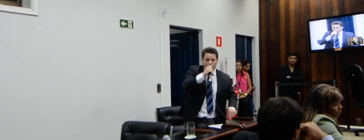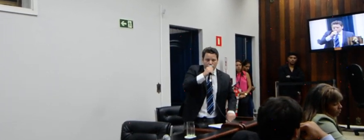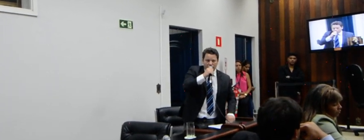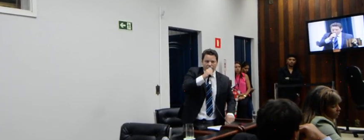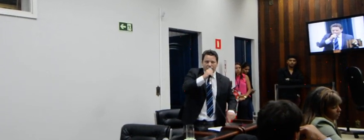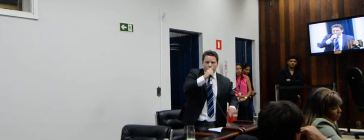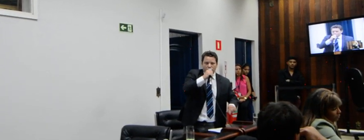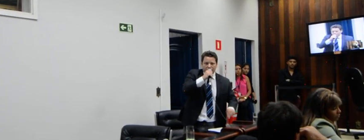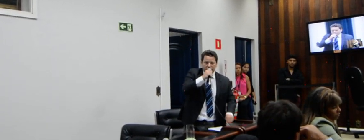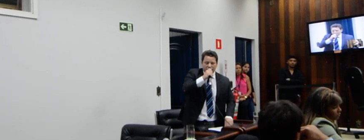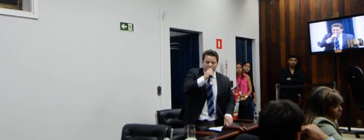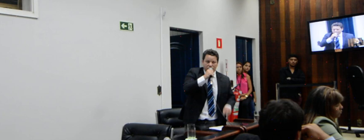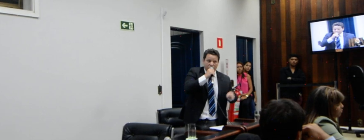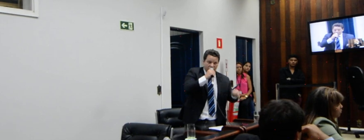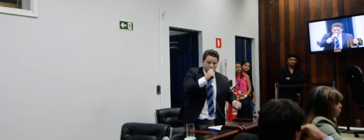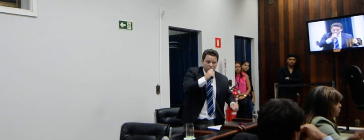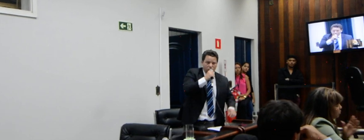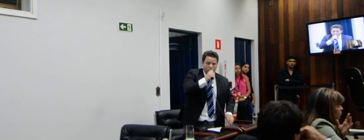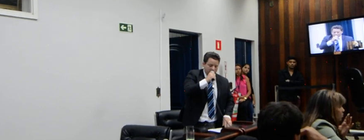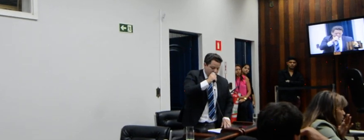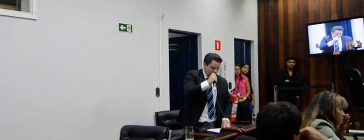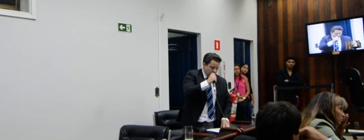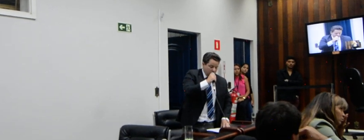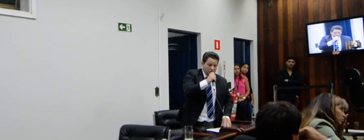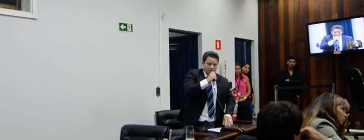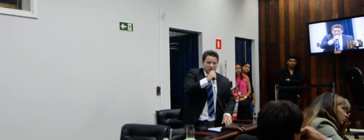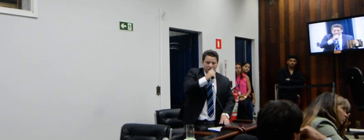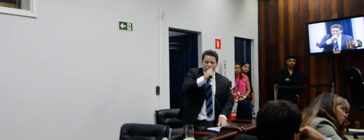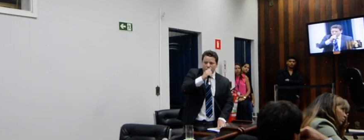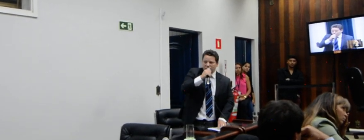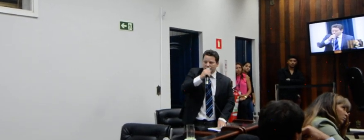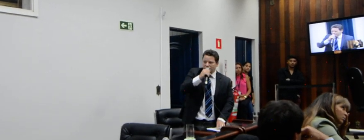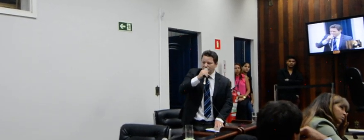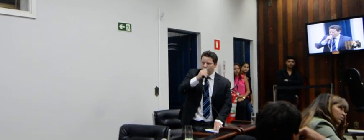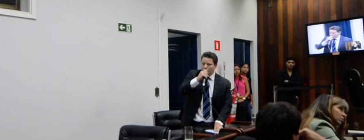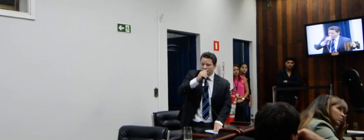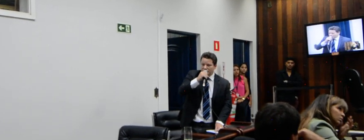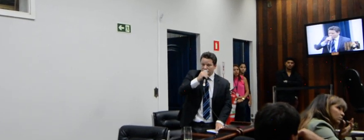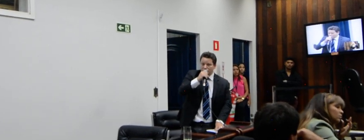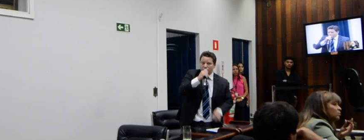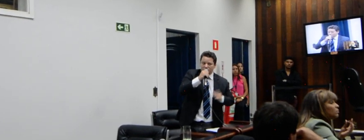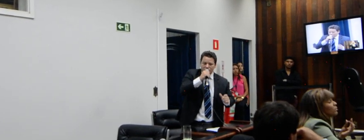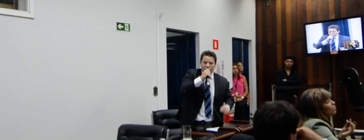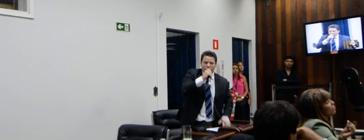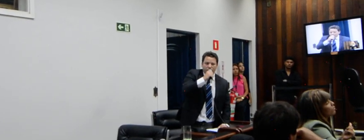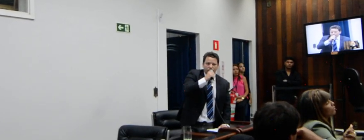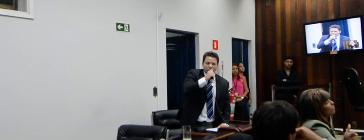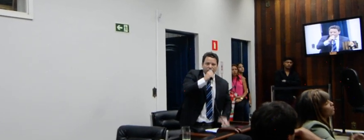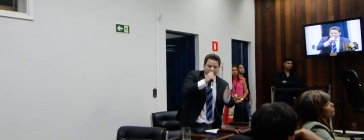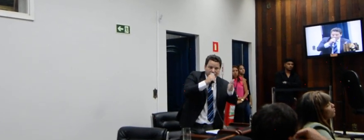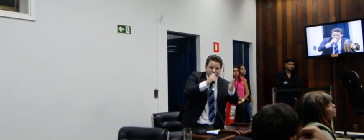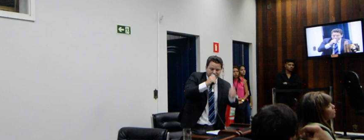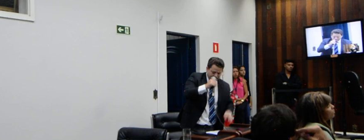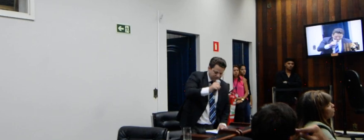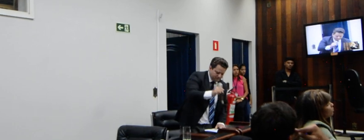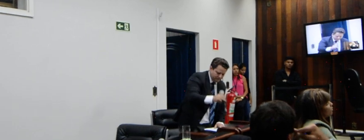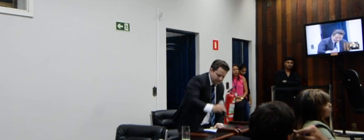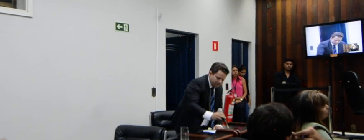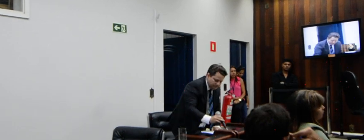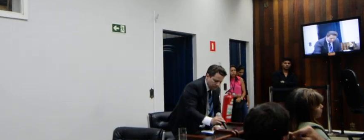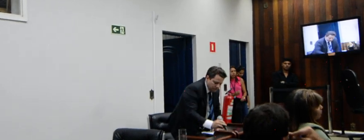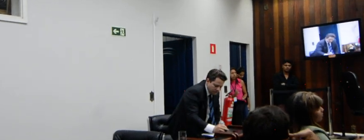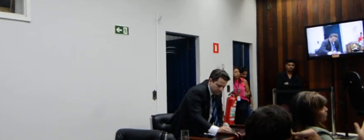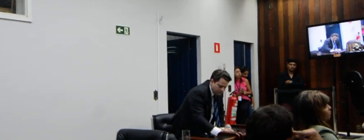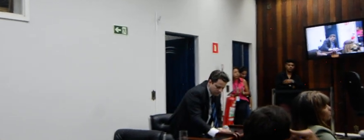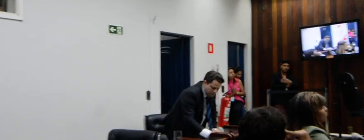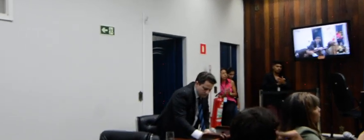junto com os funcionários, com representantes, que resolveu o problema, que nas outras áreas também possa fazê-lo da mesma forma. Parabéns.